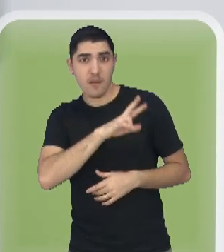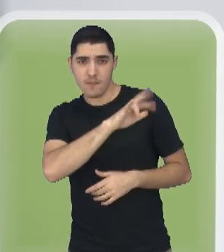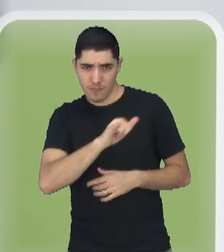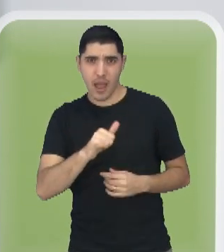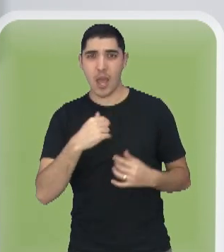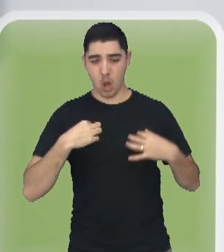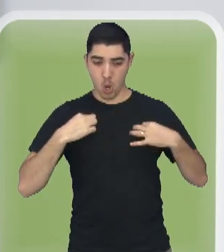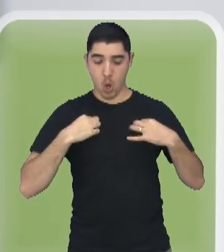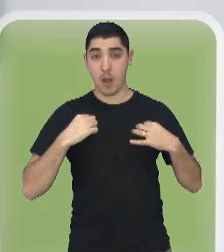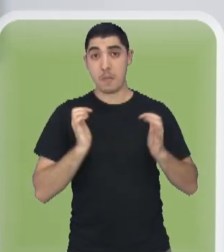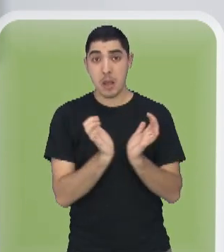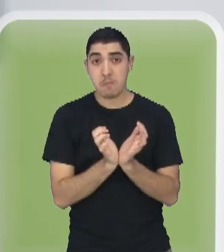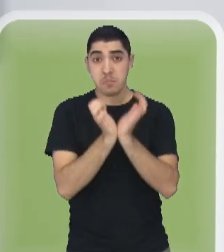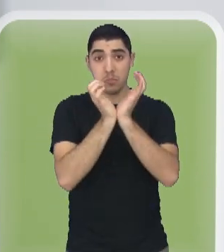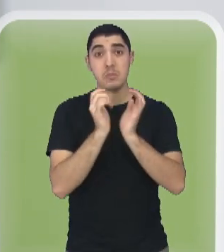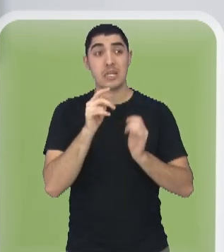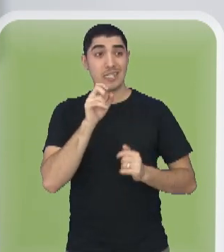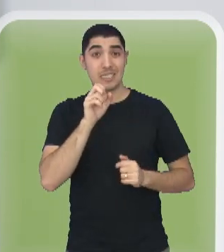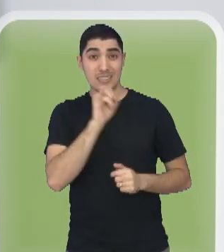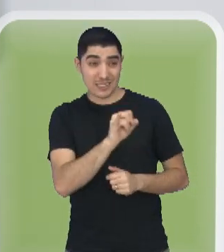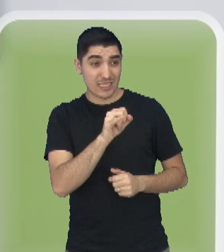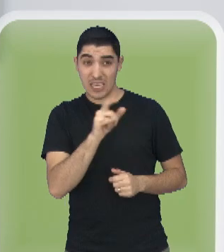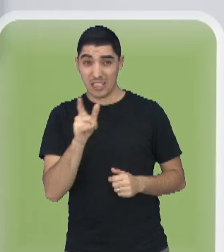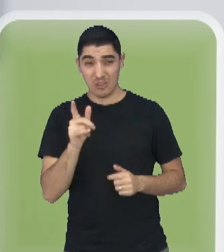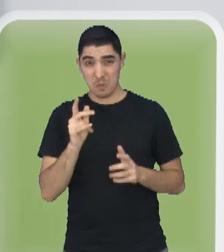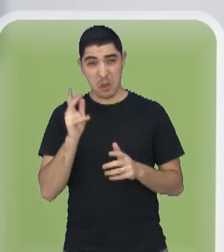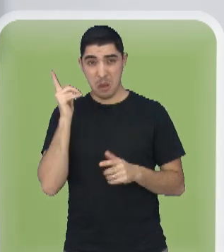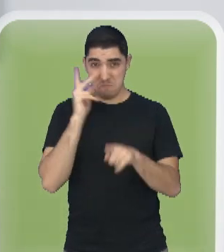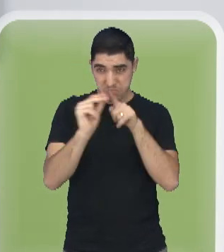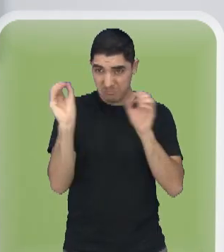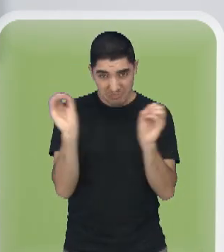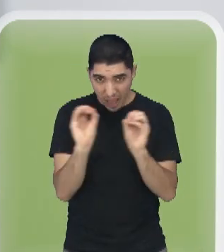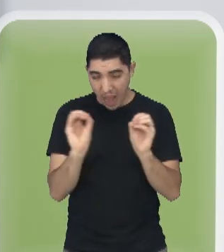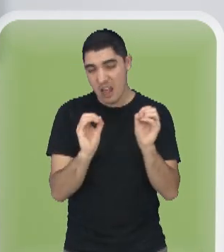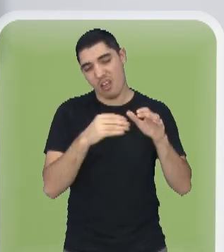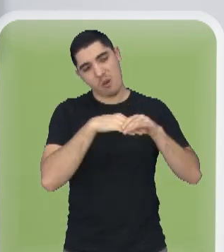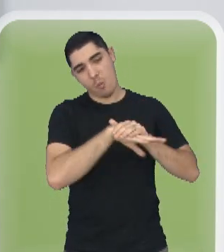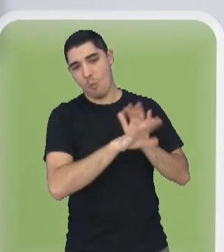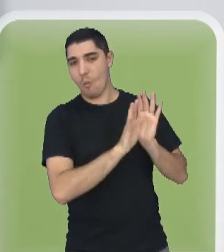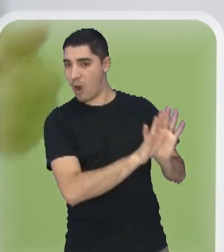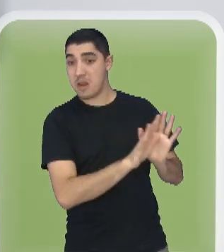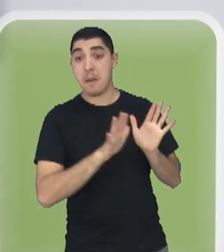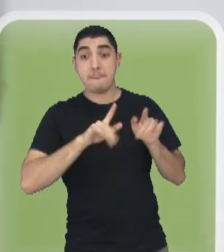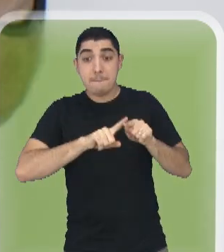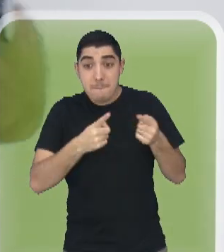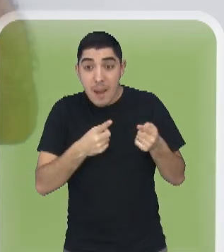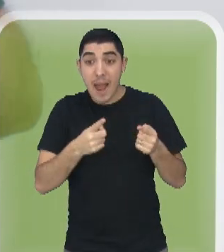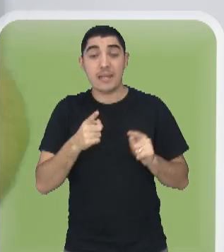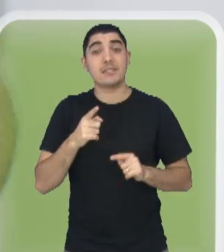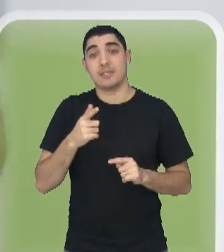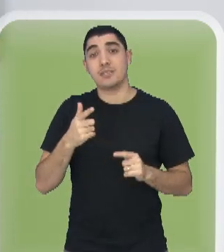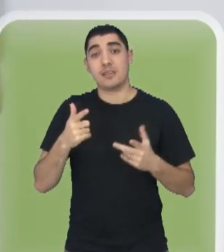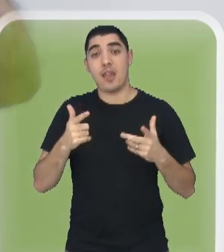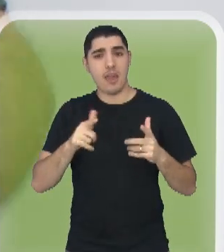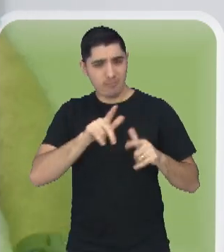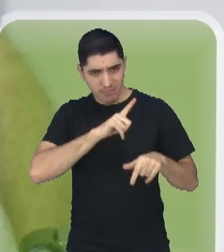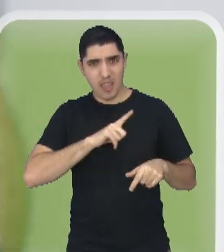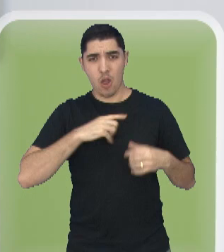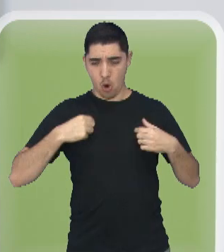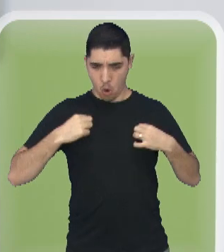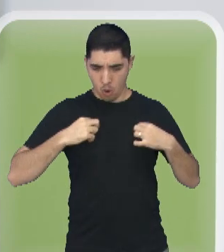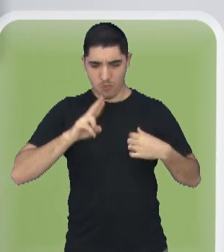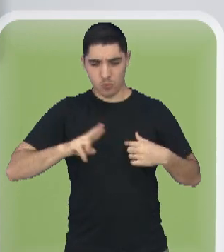de campeão lá. Se não for campeão, não vai usar. Guarda. Mas se for campeão, vai todo mundo já... Vai ter camisa para os jogadores vestirem, campeão